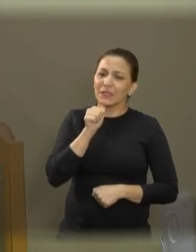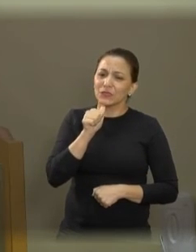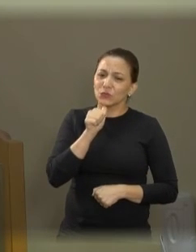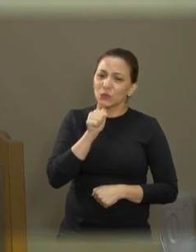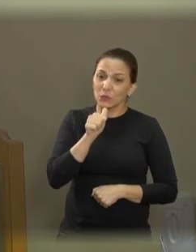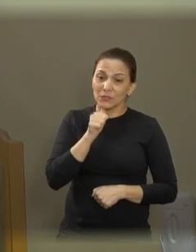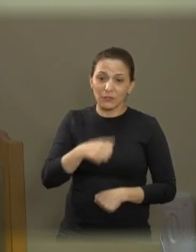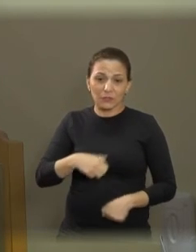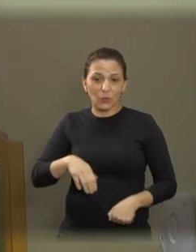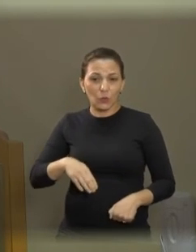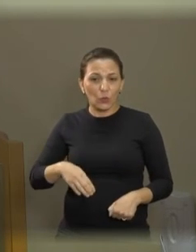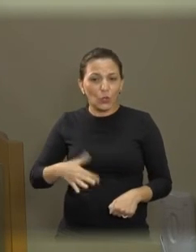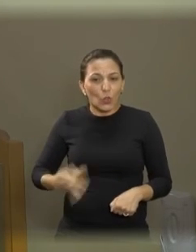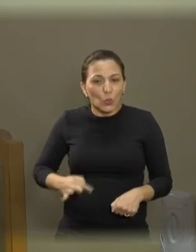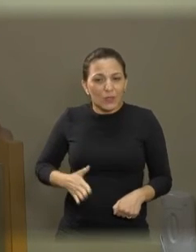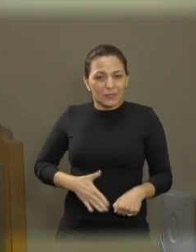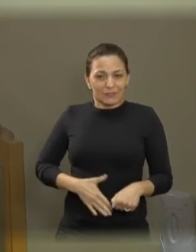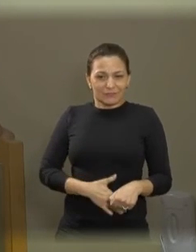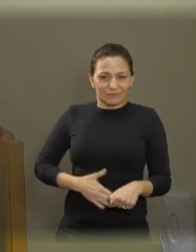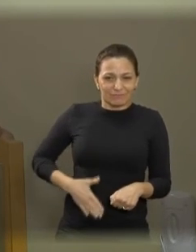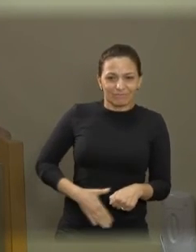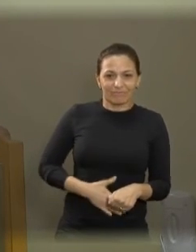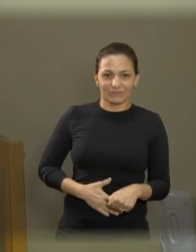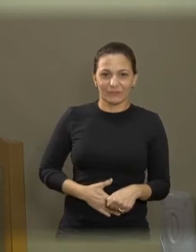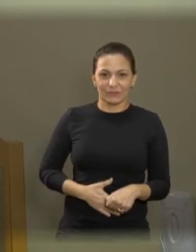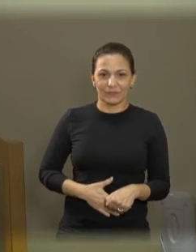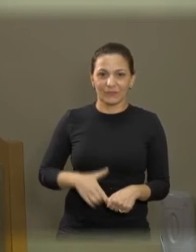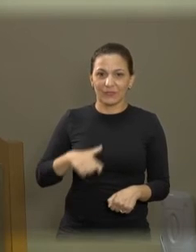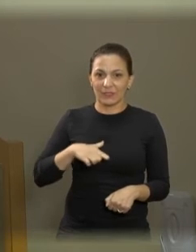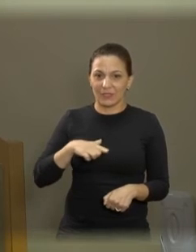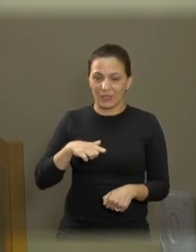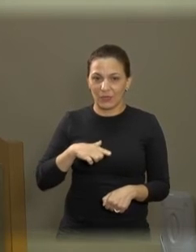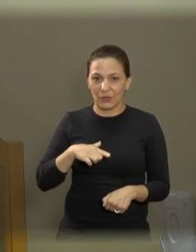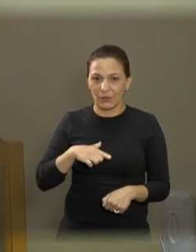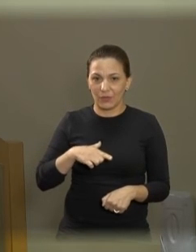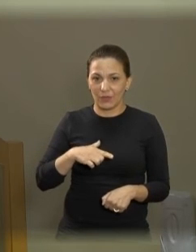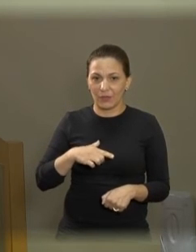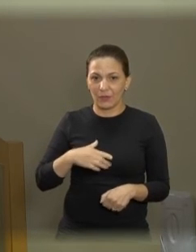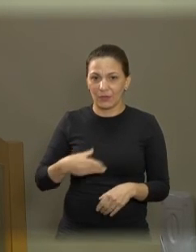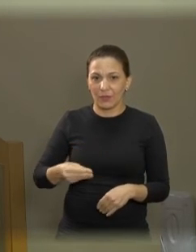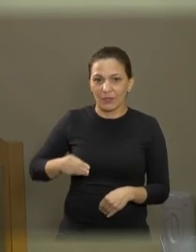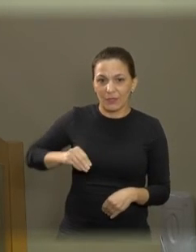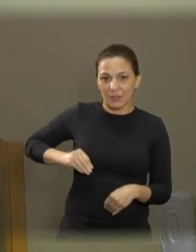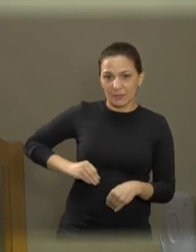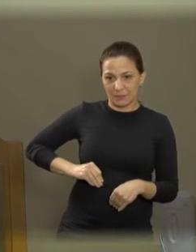né? E ela resolveu fazer um implante hormonal.